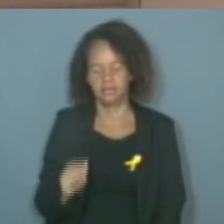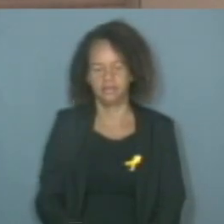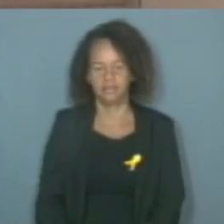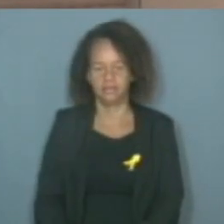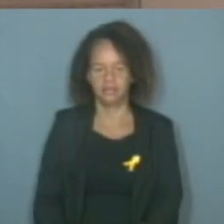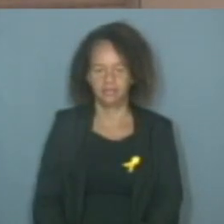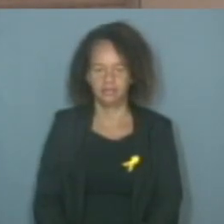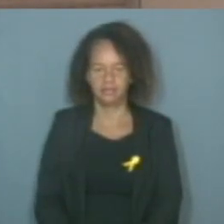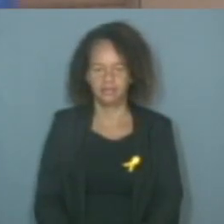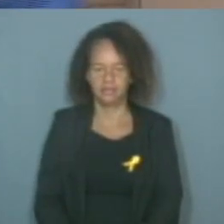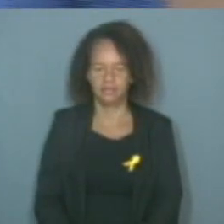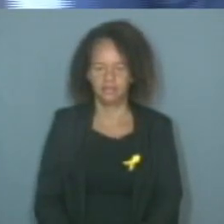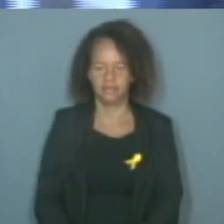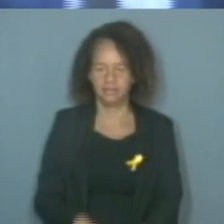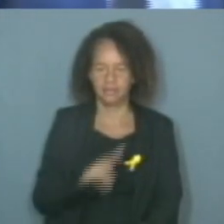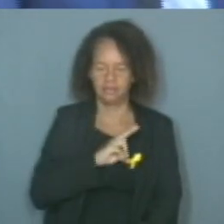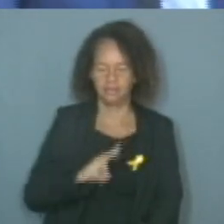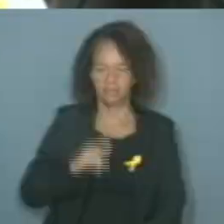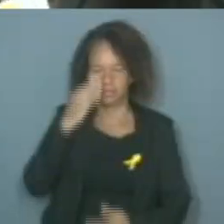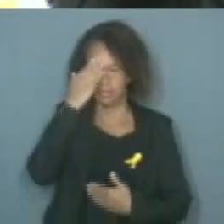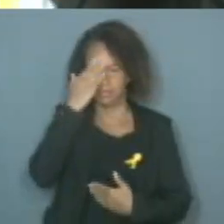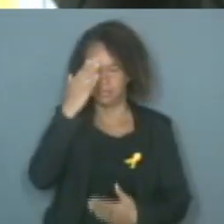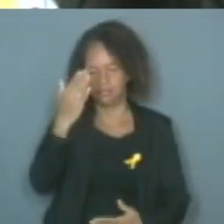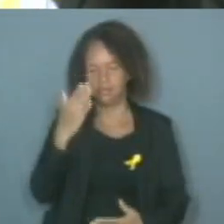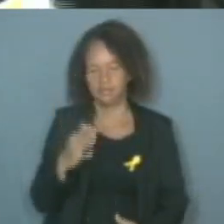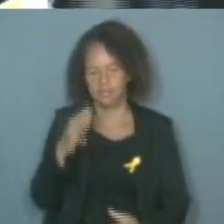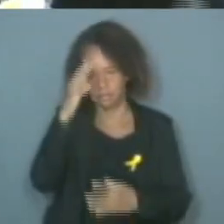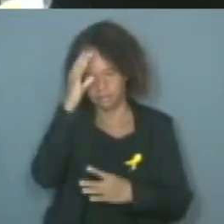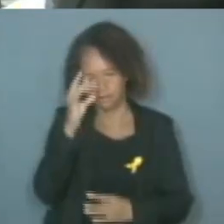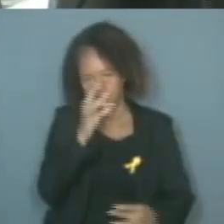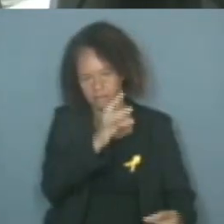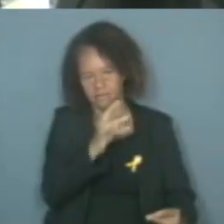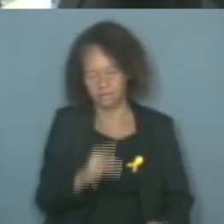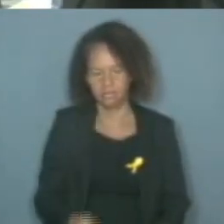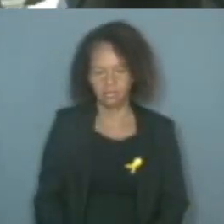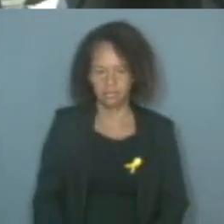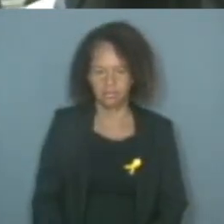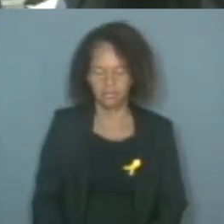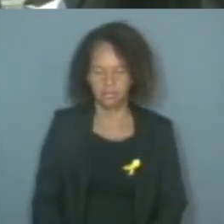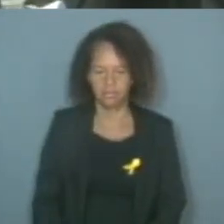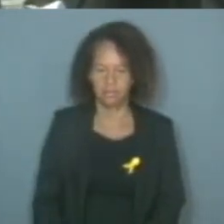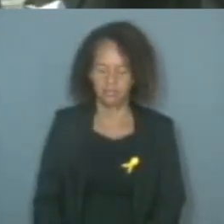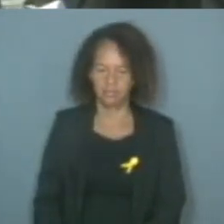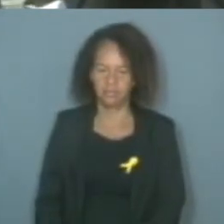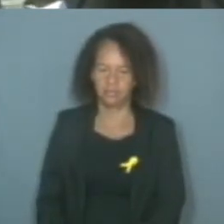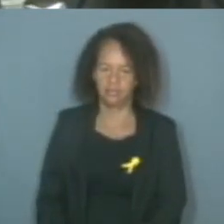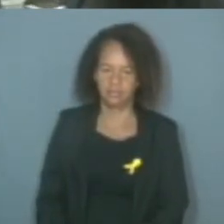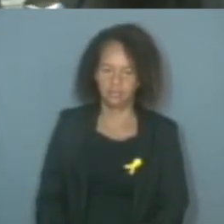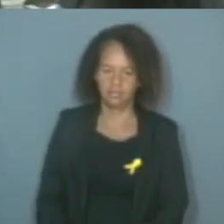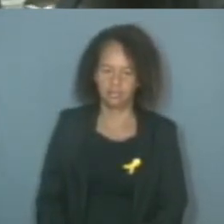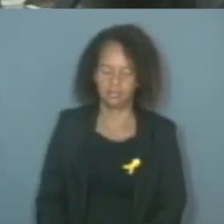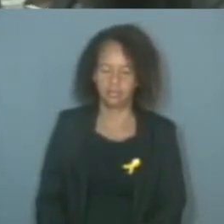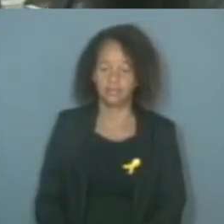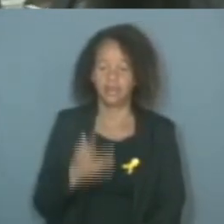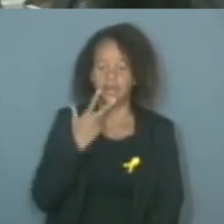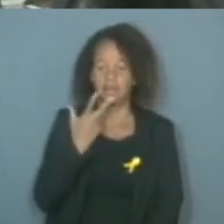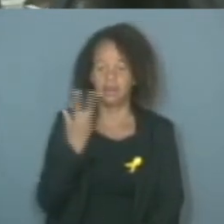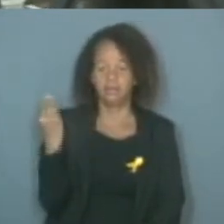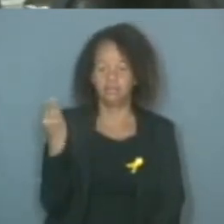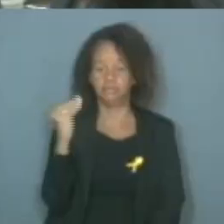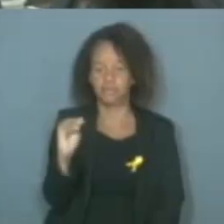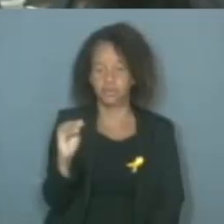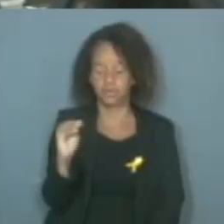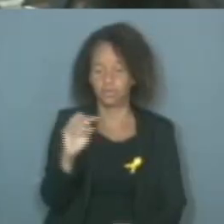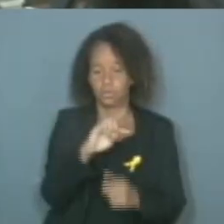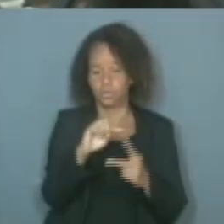vereadora. Vereador, obrigada pela parte. Vereador, eu queria colocar aqui